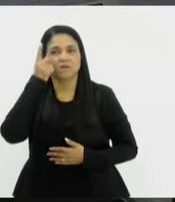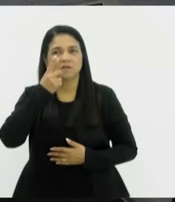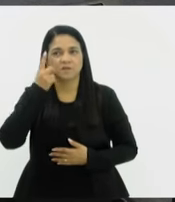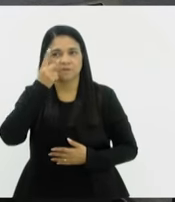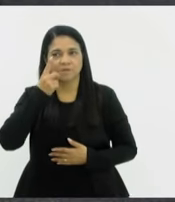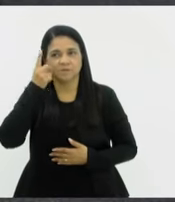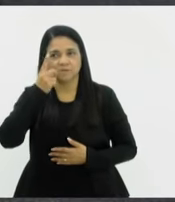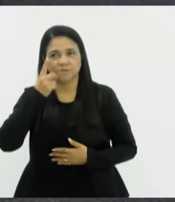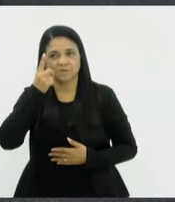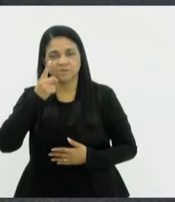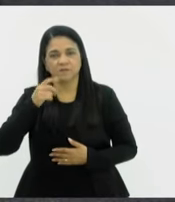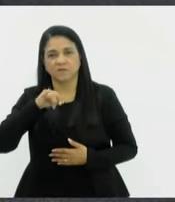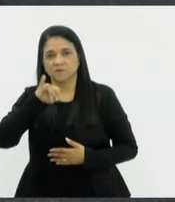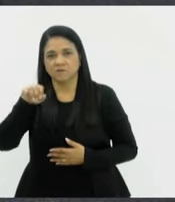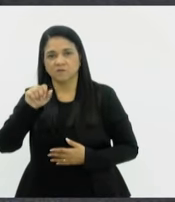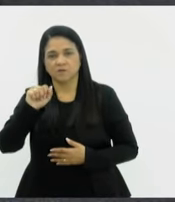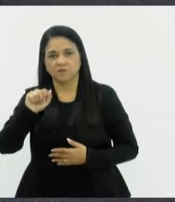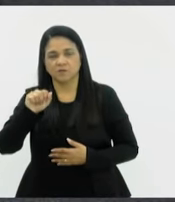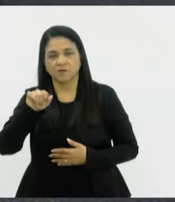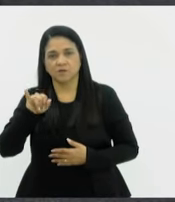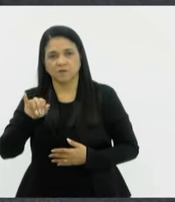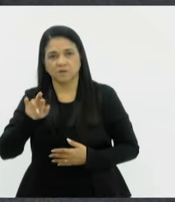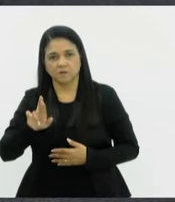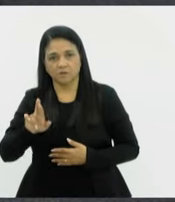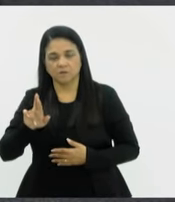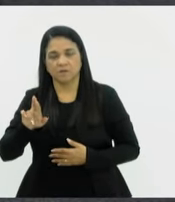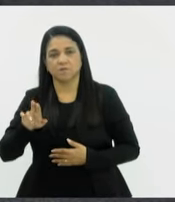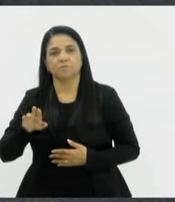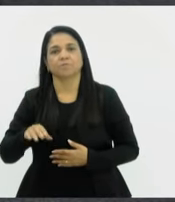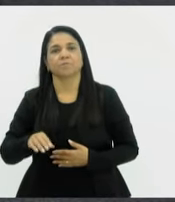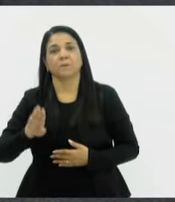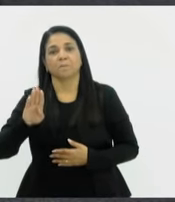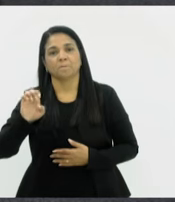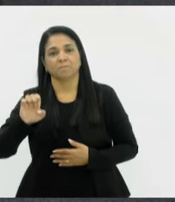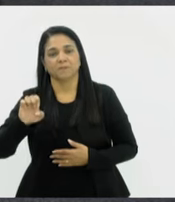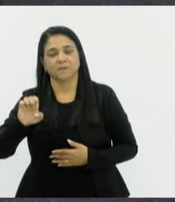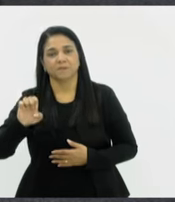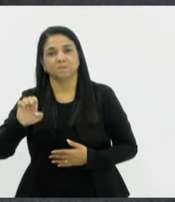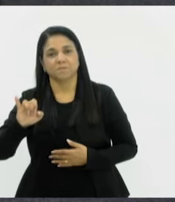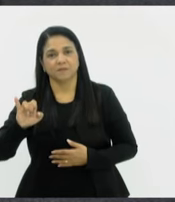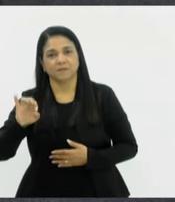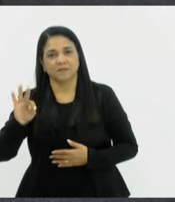deputado Jair Bittencourt, presidente